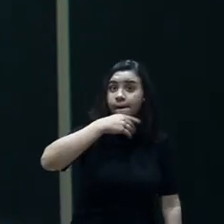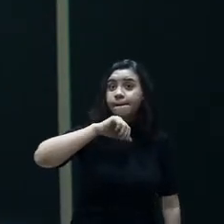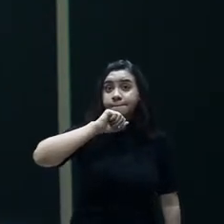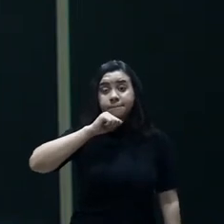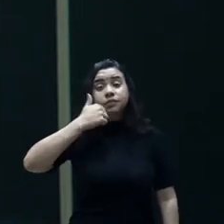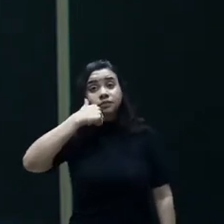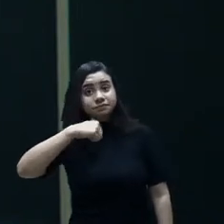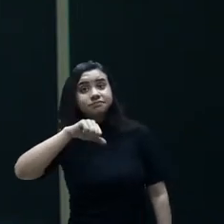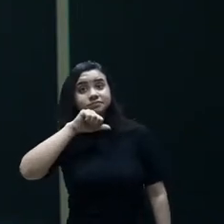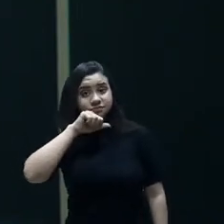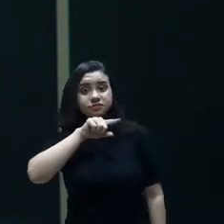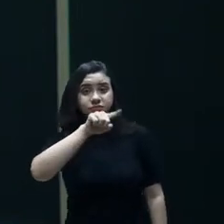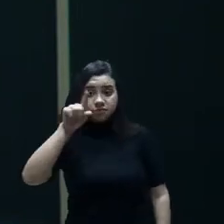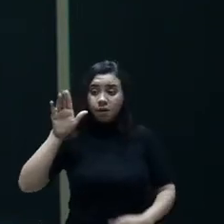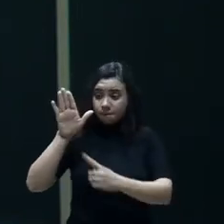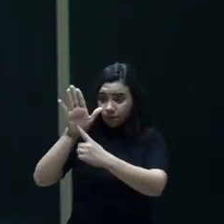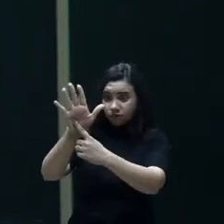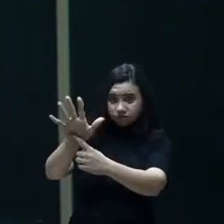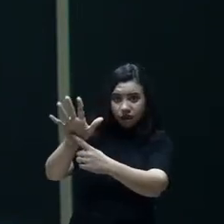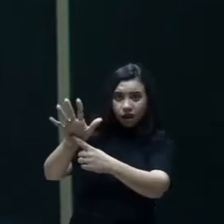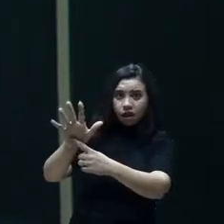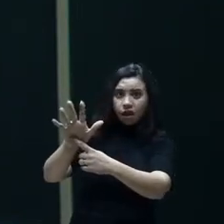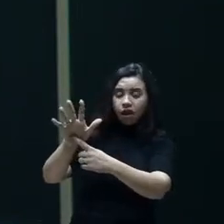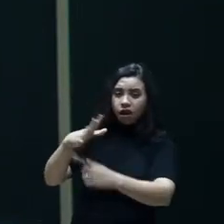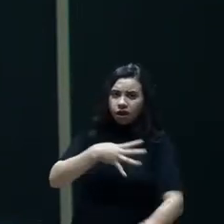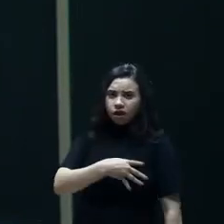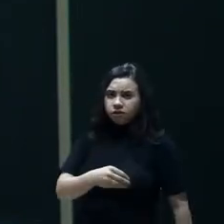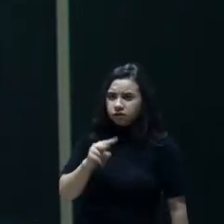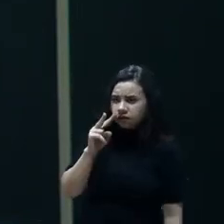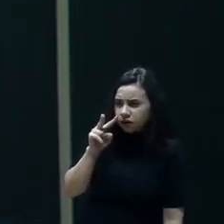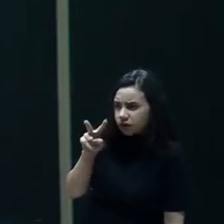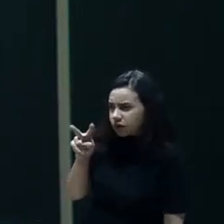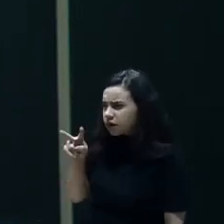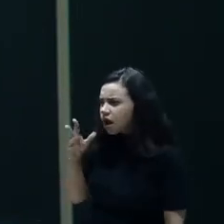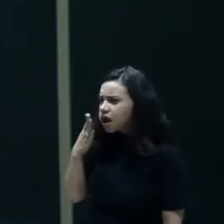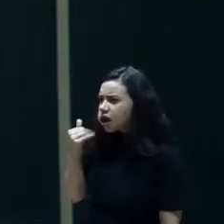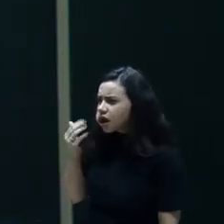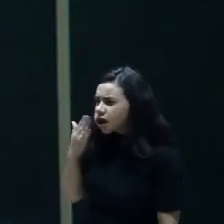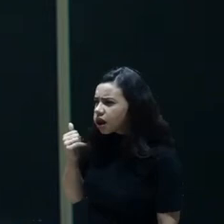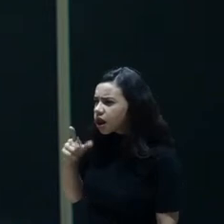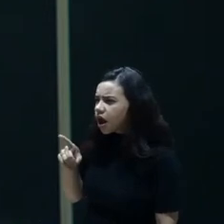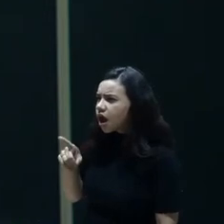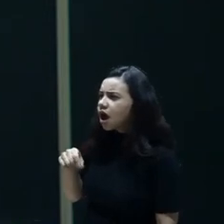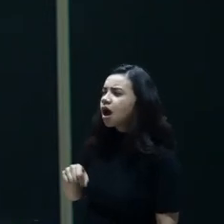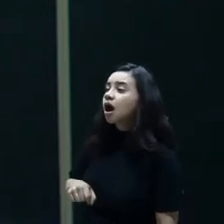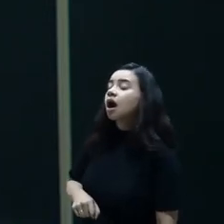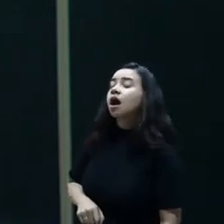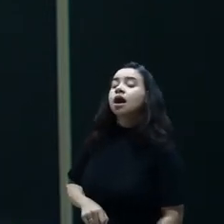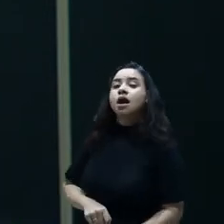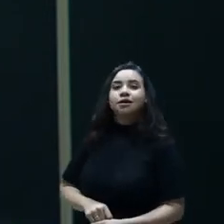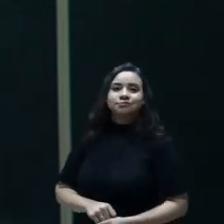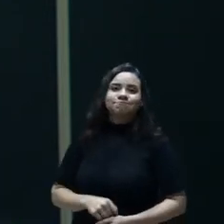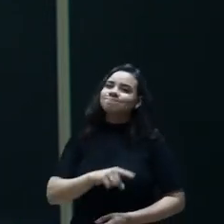Você está mostrando isso para os seus filhos? Você está plantando isso na sua casa? Você está permitindo, dando legalidade